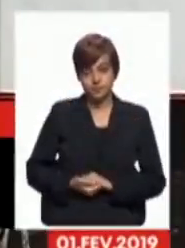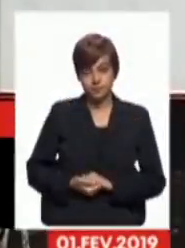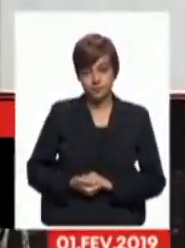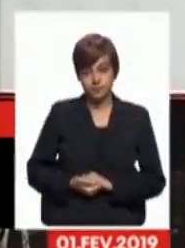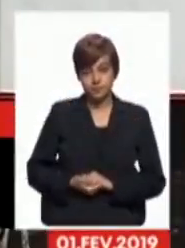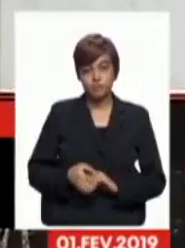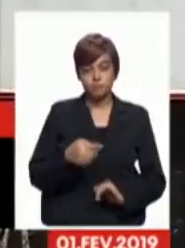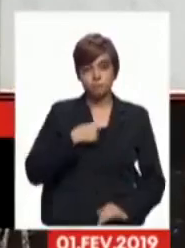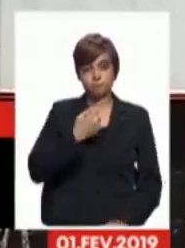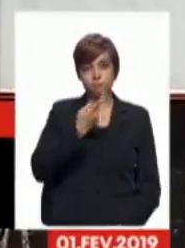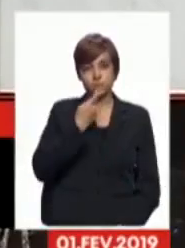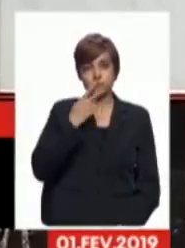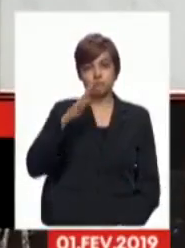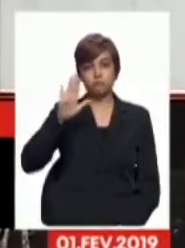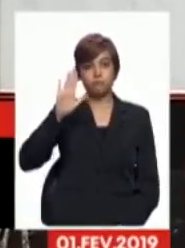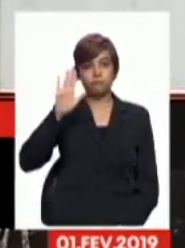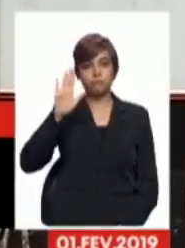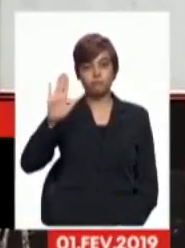Assim eu prometo.